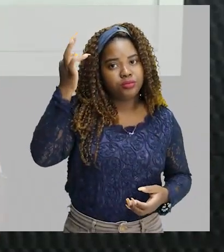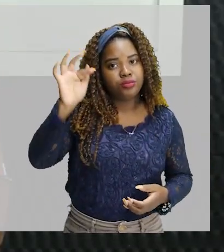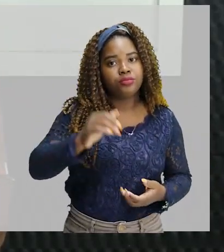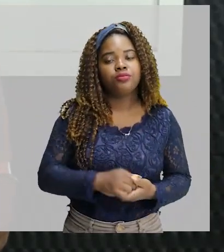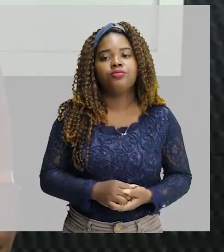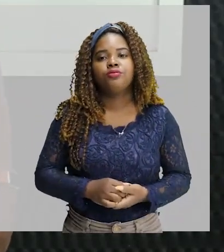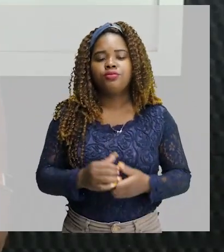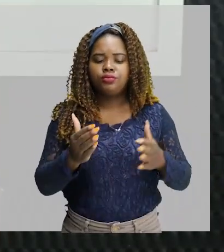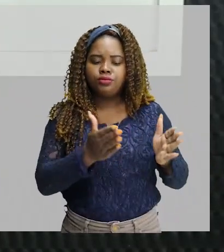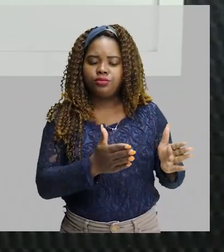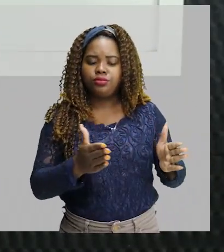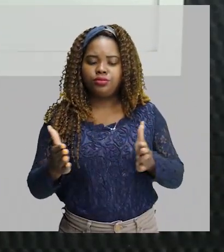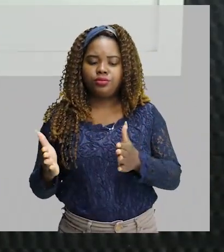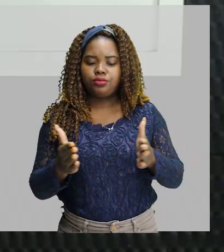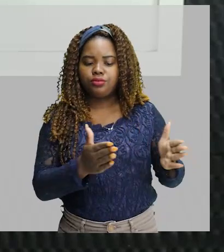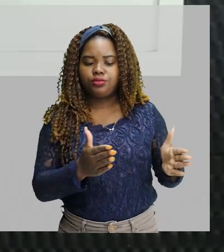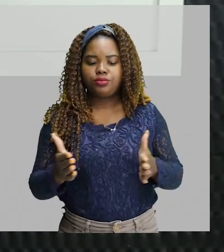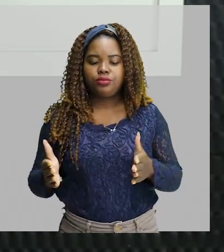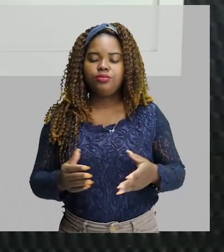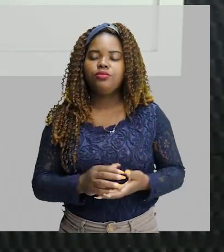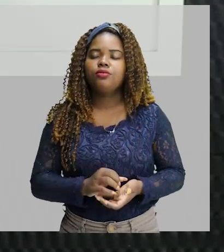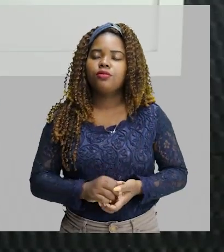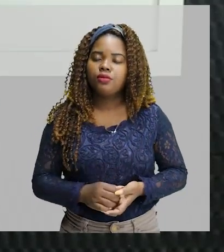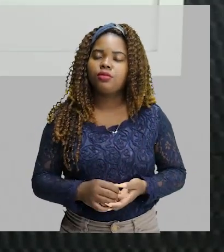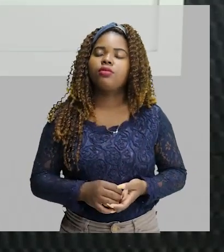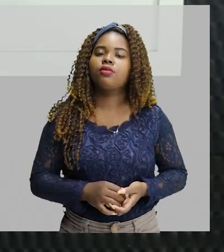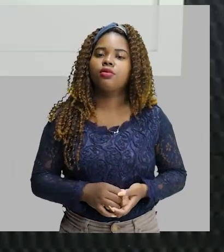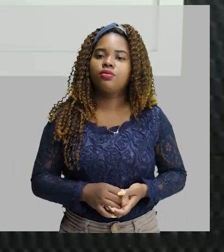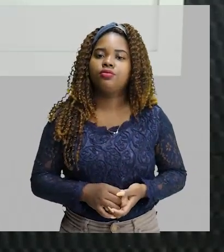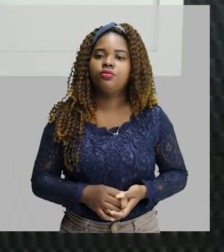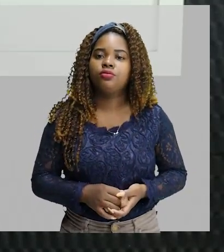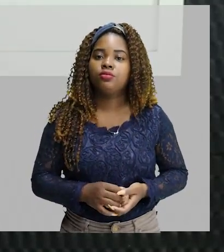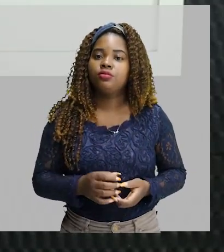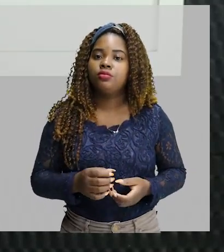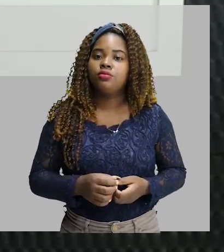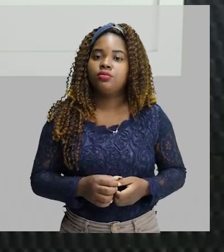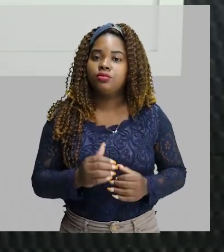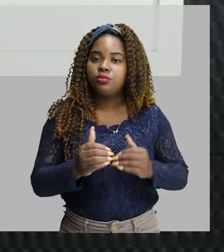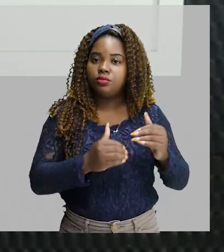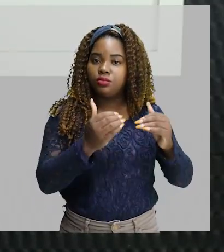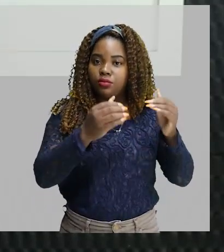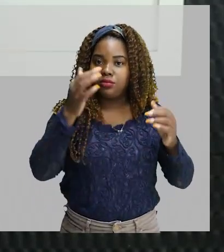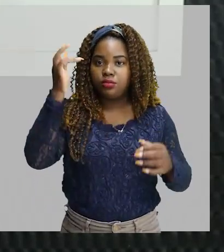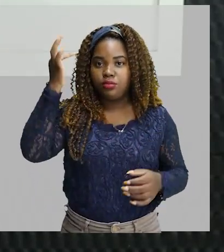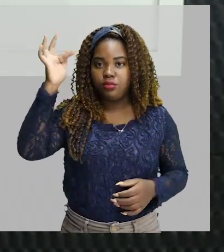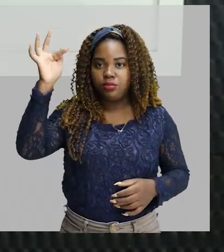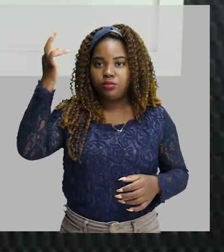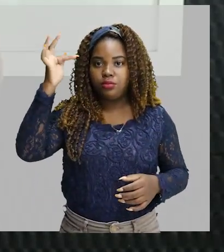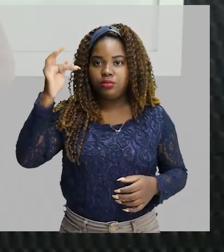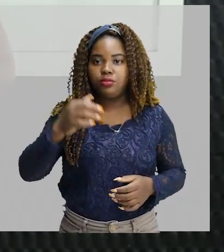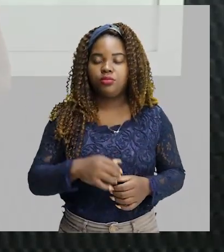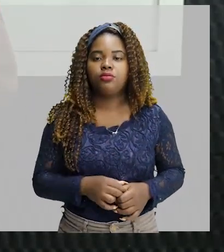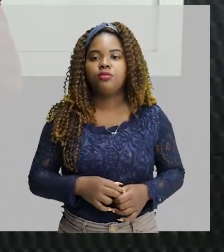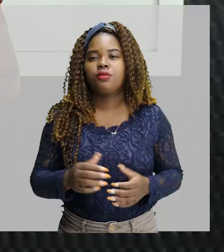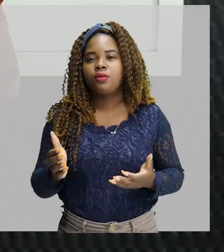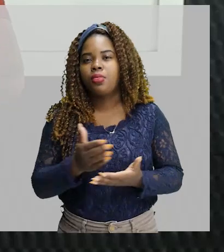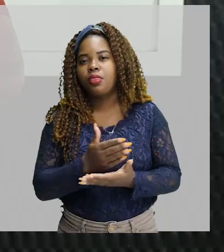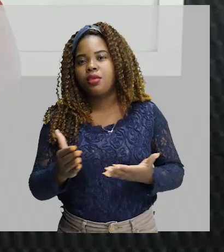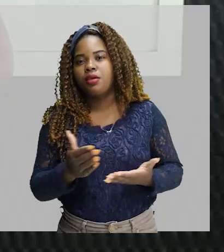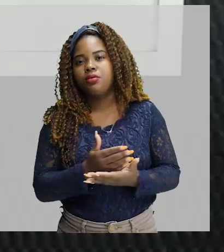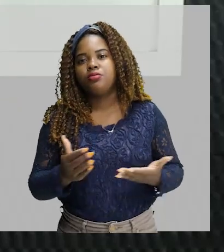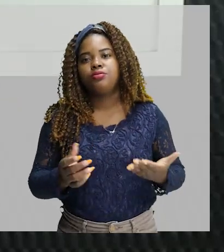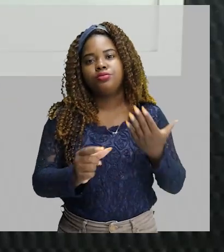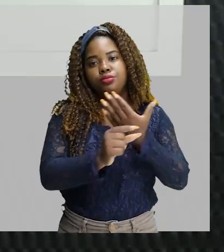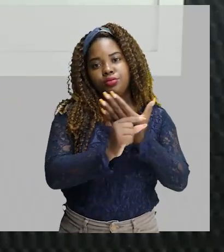os períodos em que nós estivemos, tá, da humanidade, construindo a filosofia, e aí também alguns autores